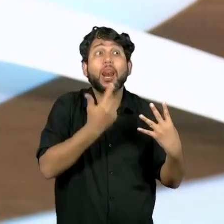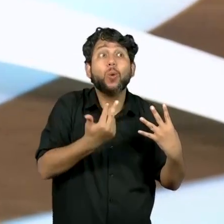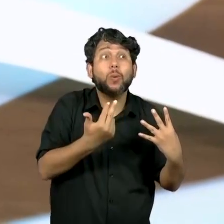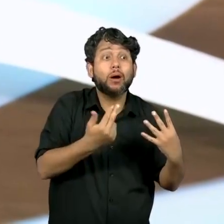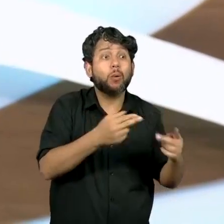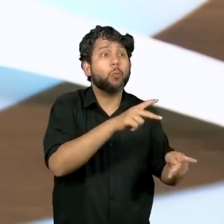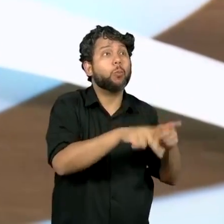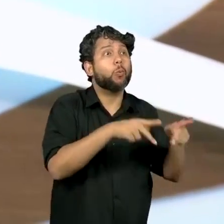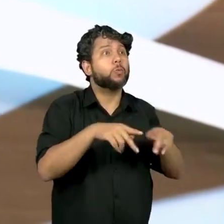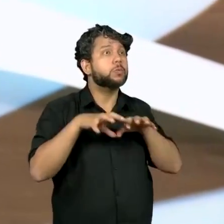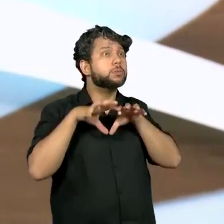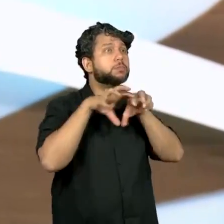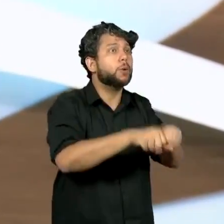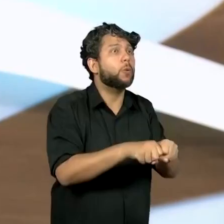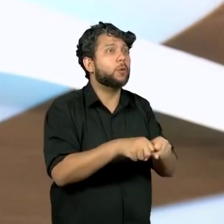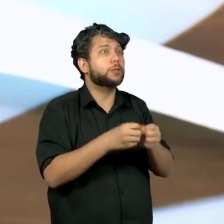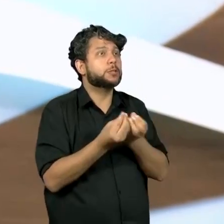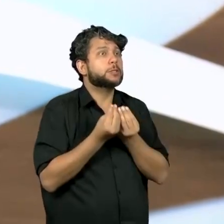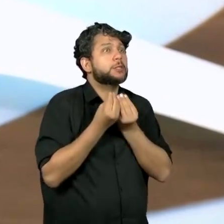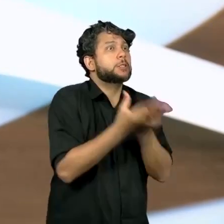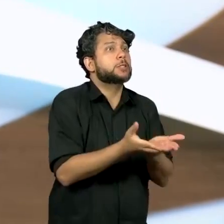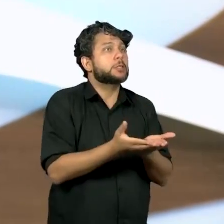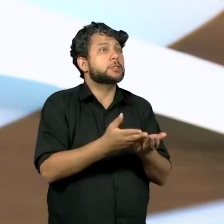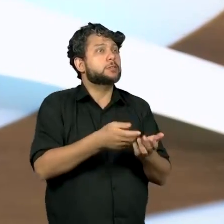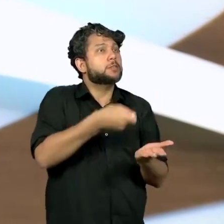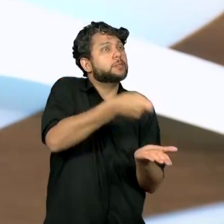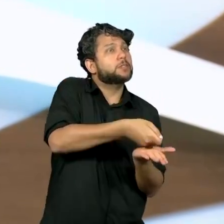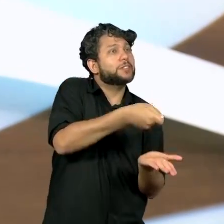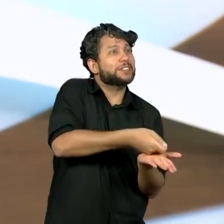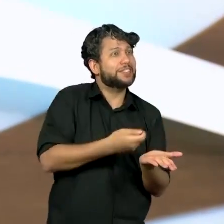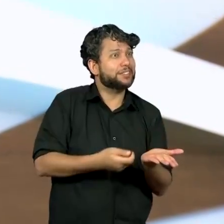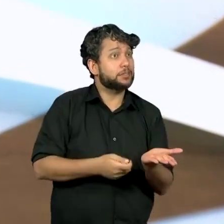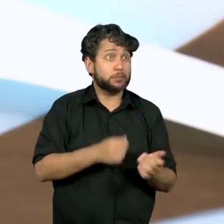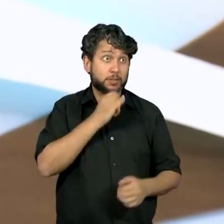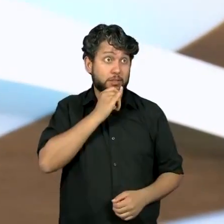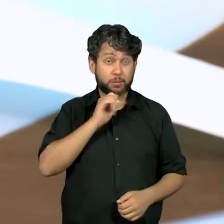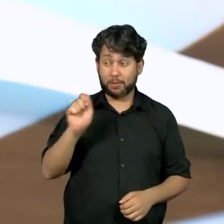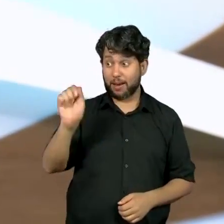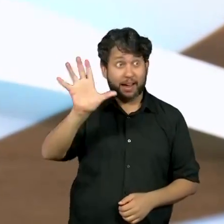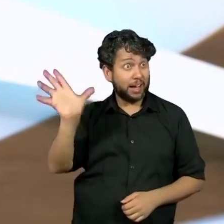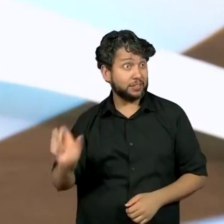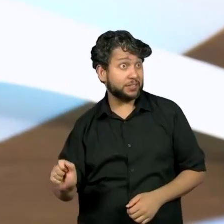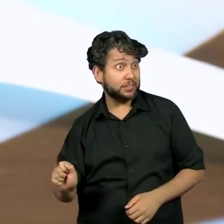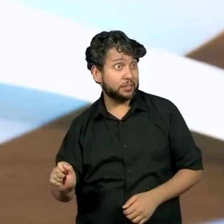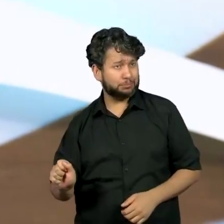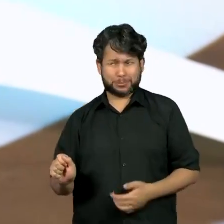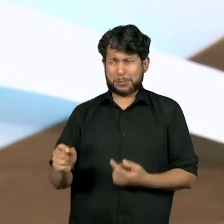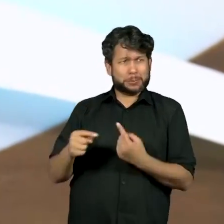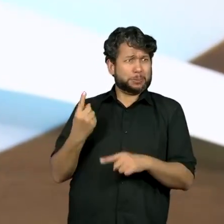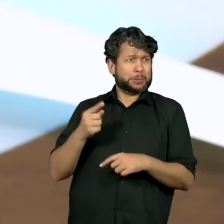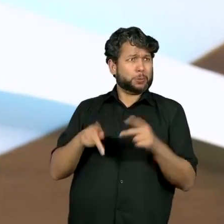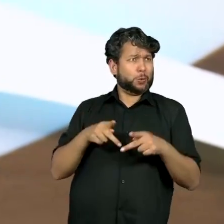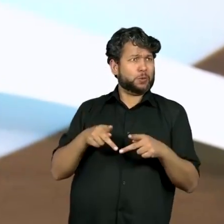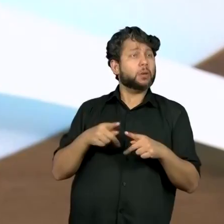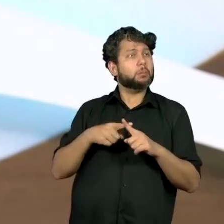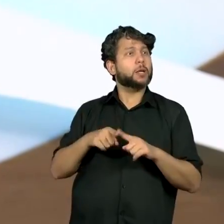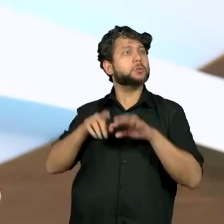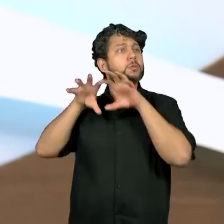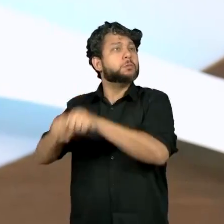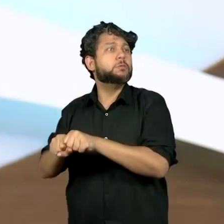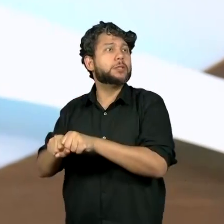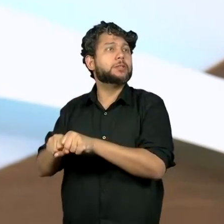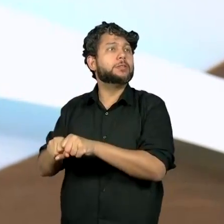Américas, em África, falam-se como língua oficial línguas coloniais. Portanto, essa é a